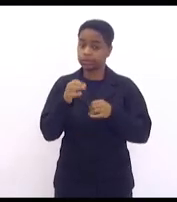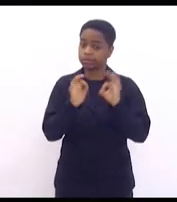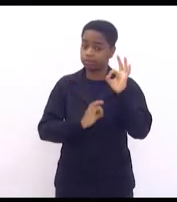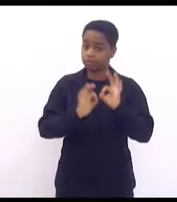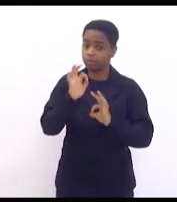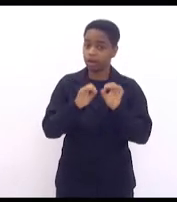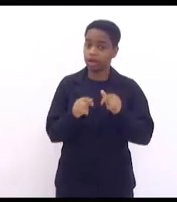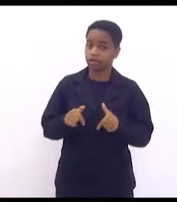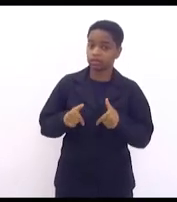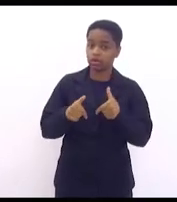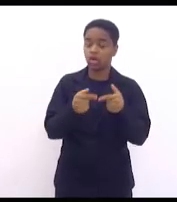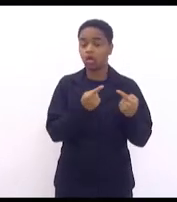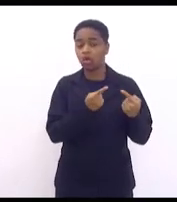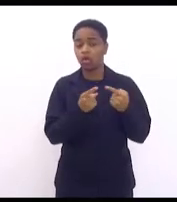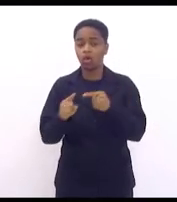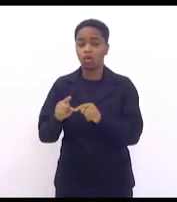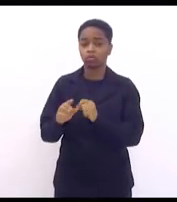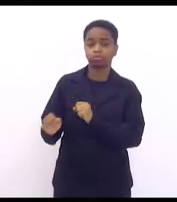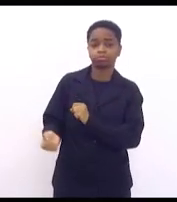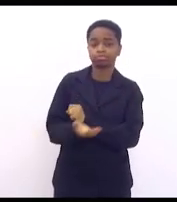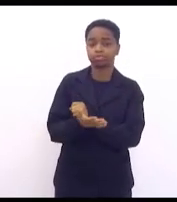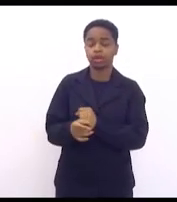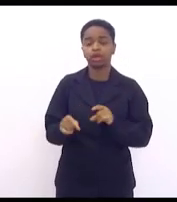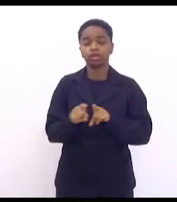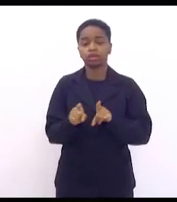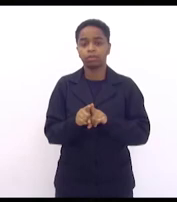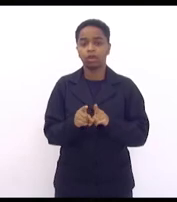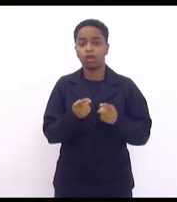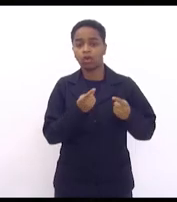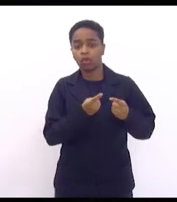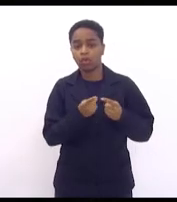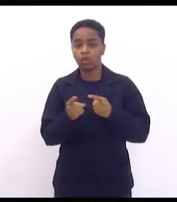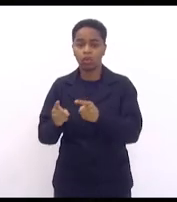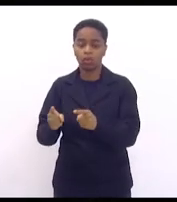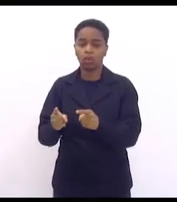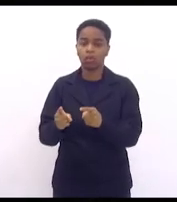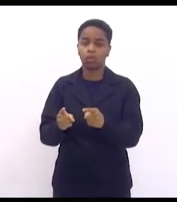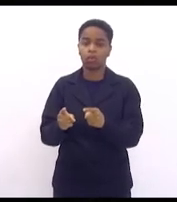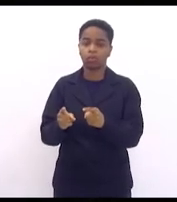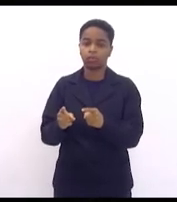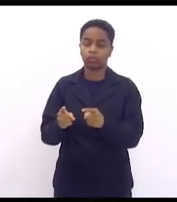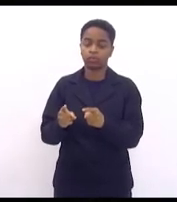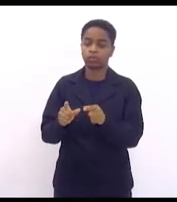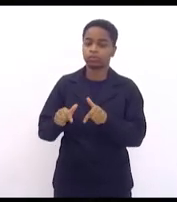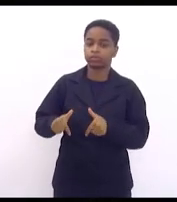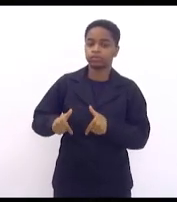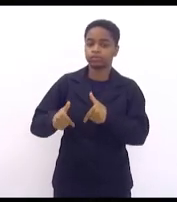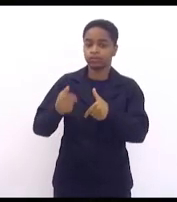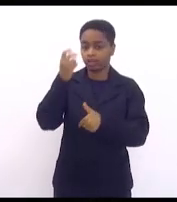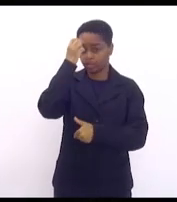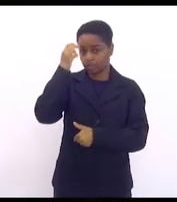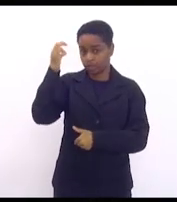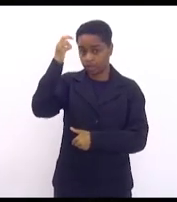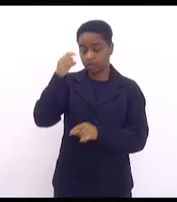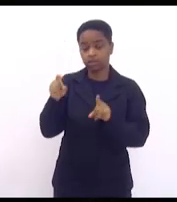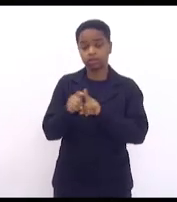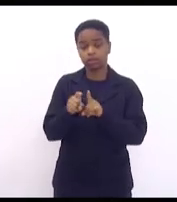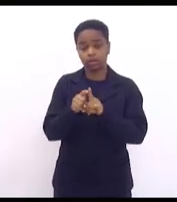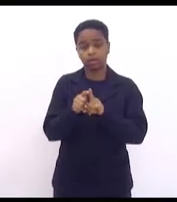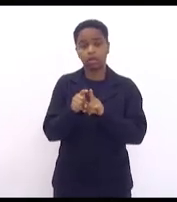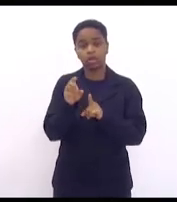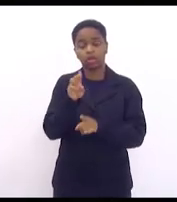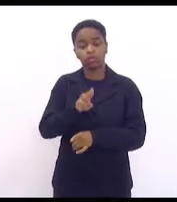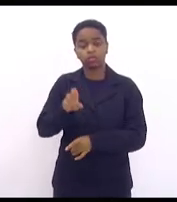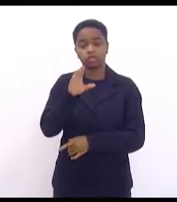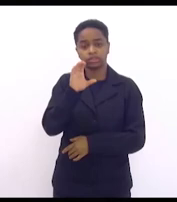atuar contra a lavagem do dinheiro, atuar na atividade de inteligência, investir em